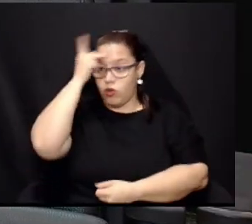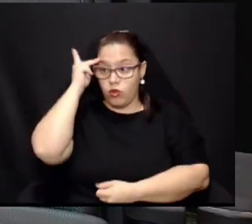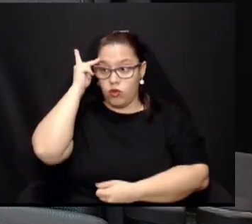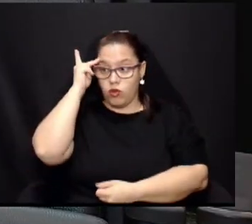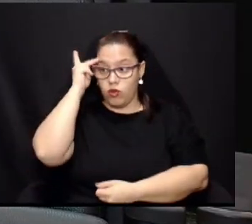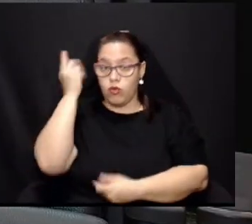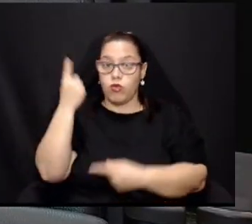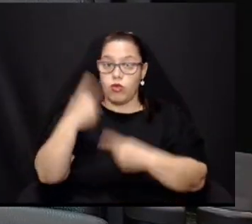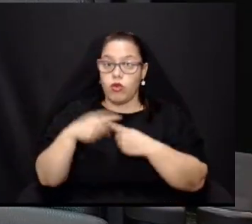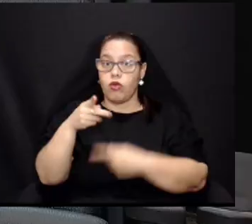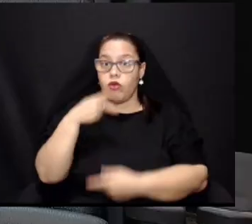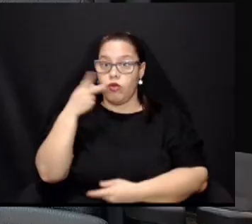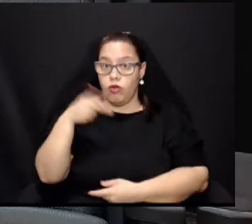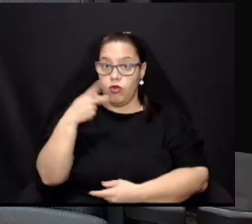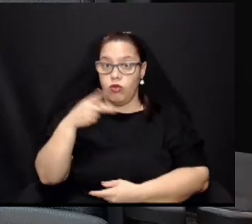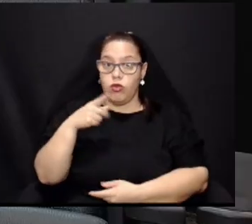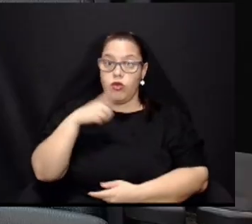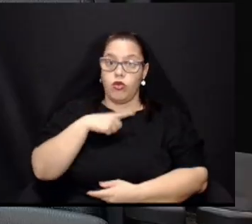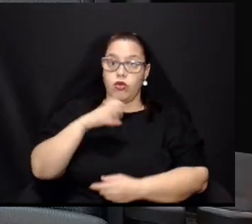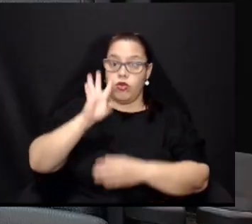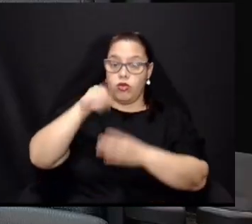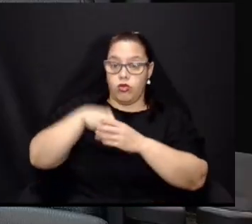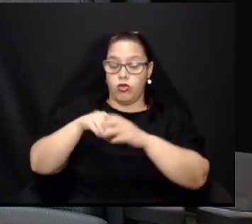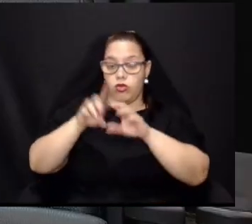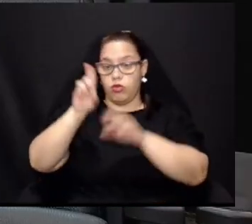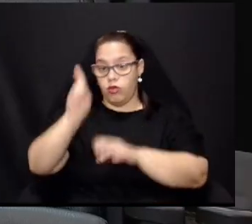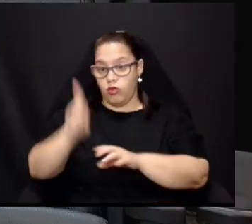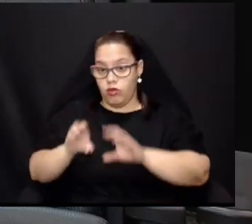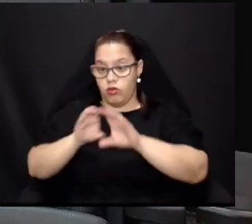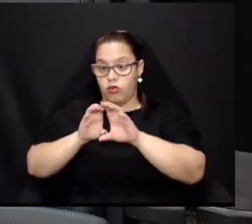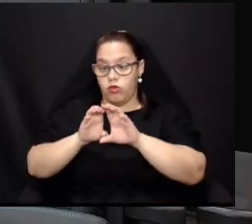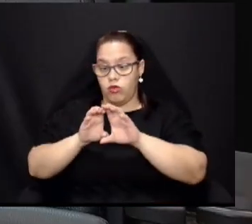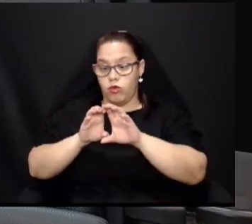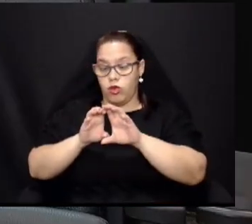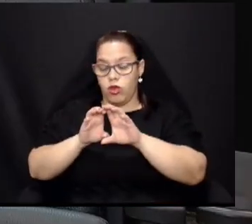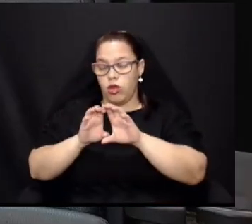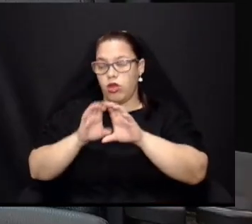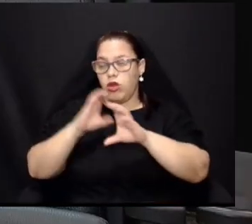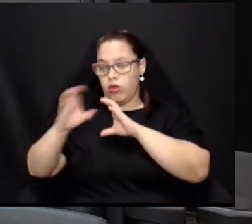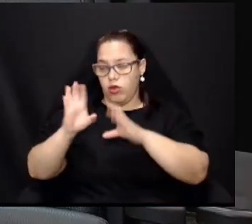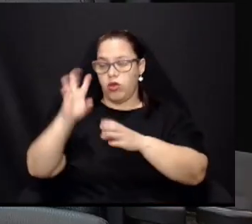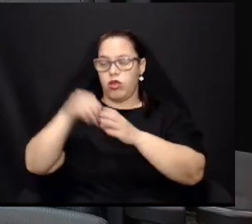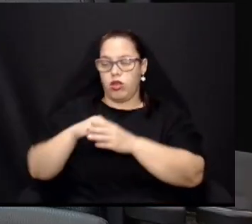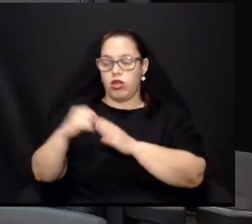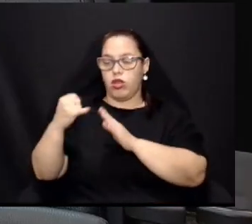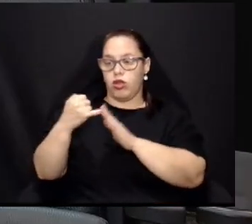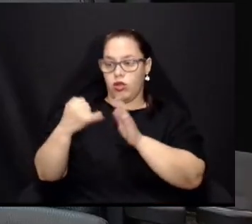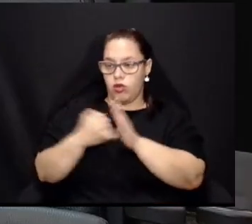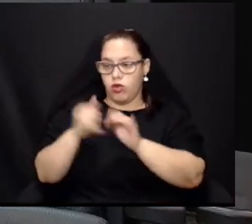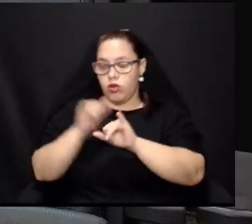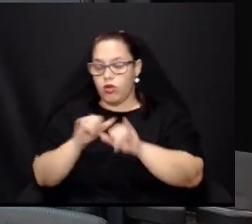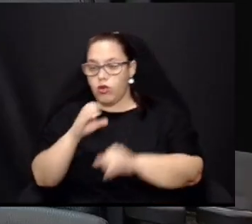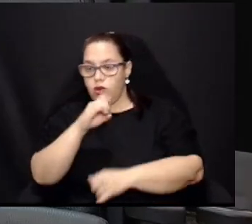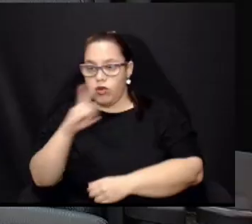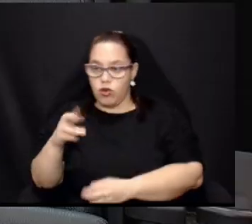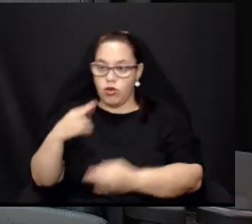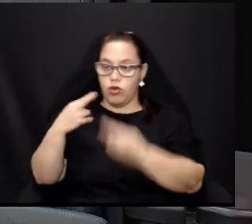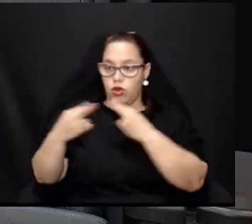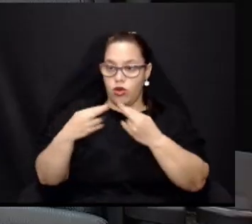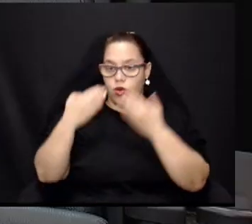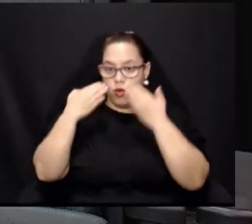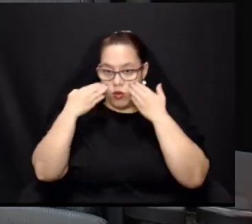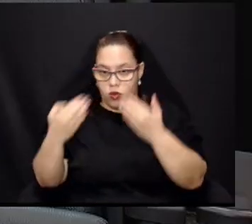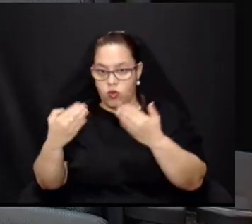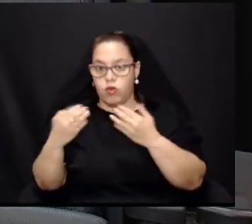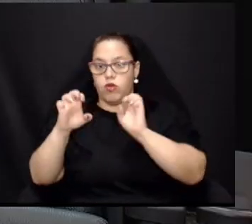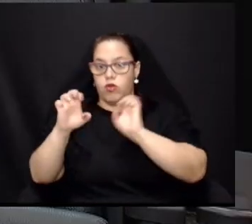né, dentro da diretoria de comunicação tem a assessoria de imprensa, tem a coordenadoria de relações públicas e cerimonial, né, que o